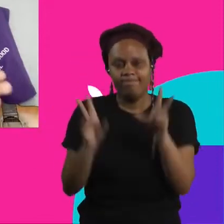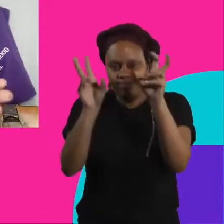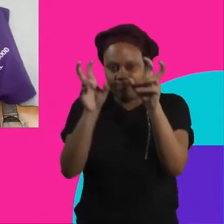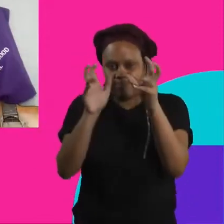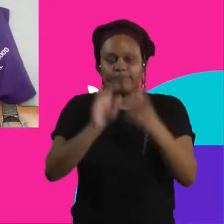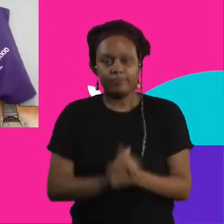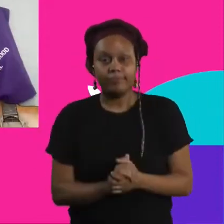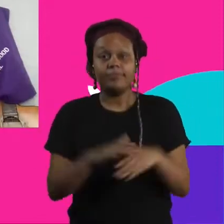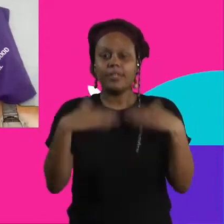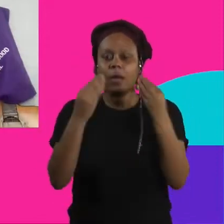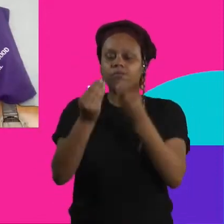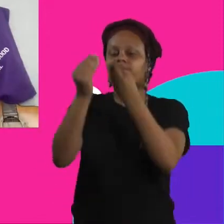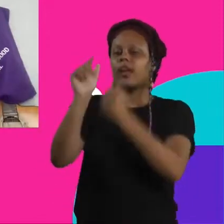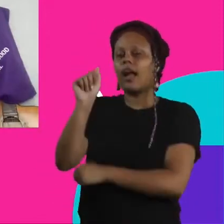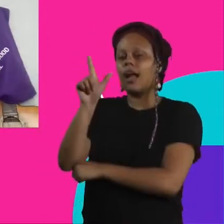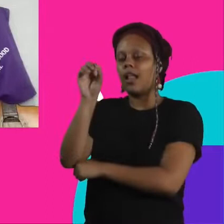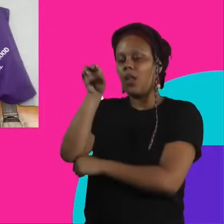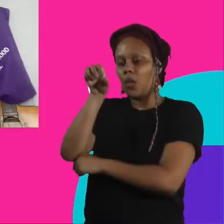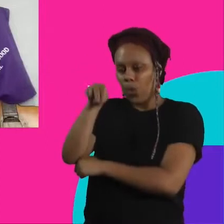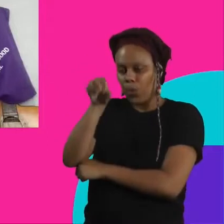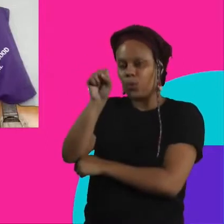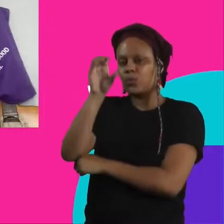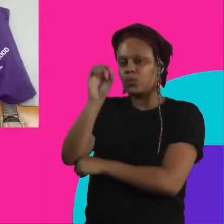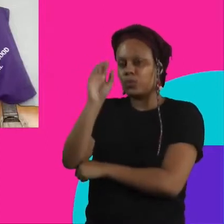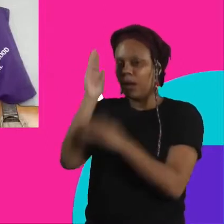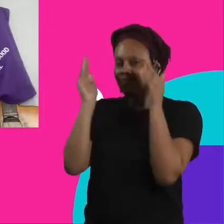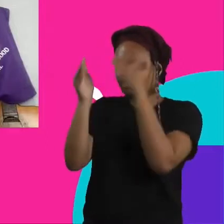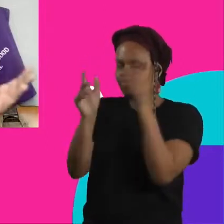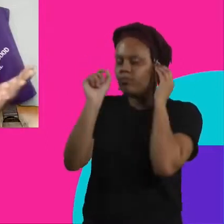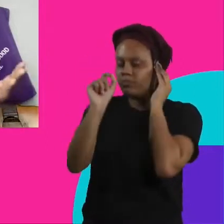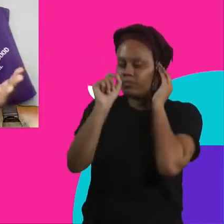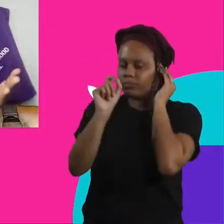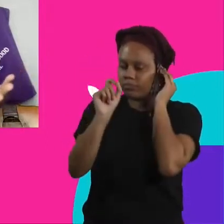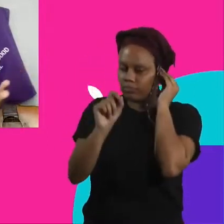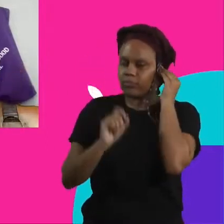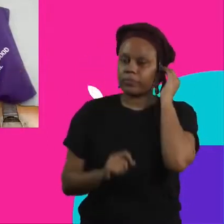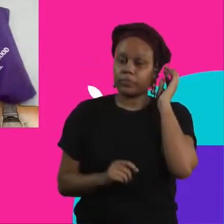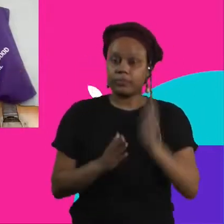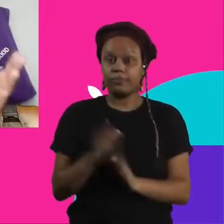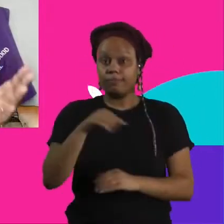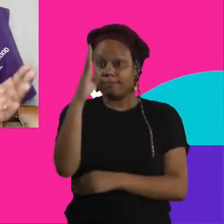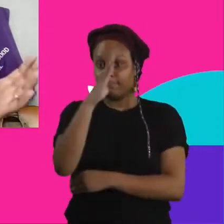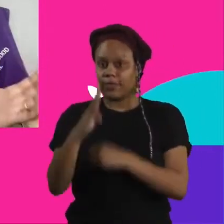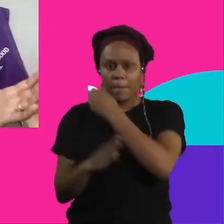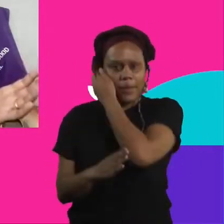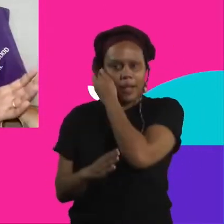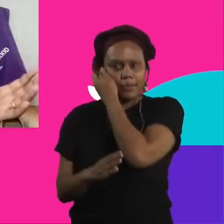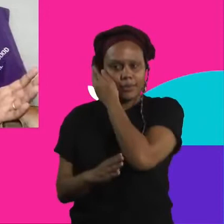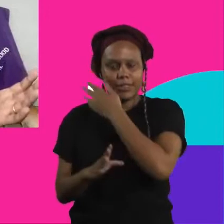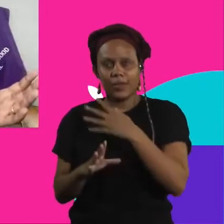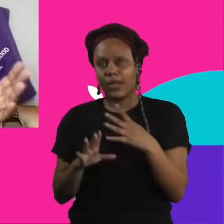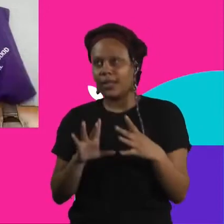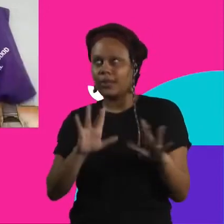Então eu gostaria de devolver para o Alonso, mas agora com um convite mais direcionado. Nós estamos no Brasil aqui que se apaixonou pelo